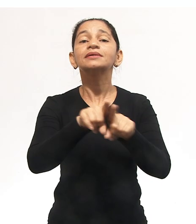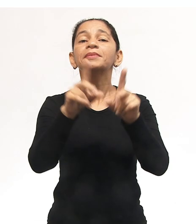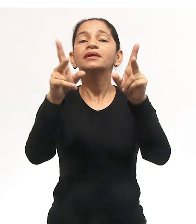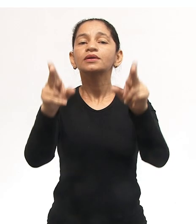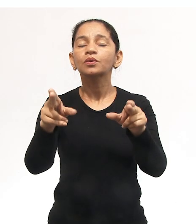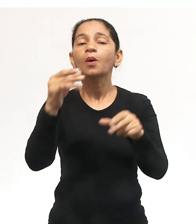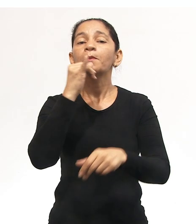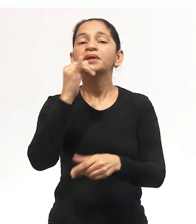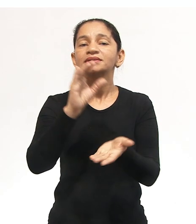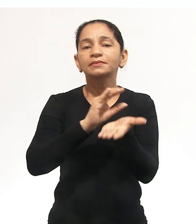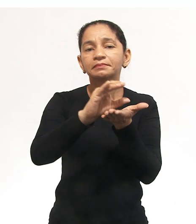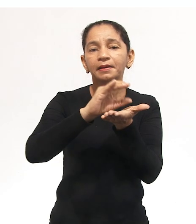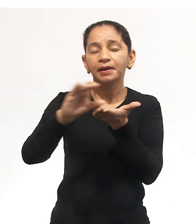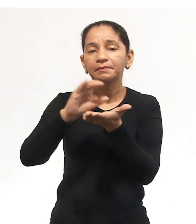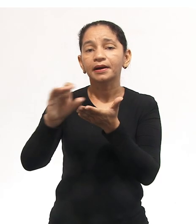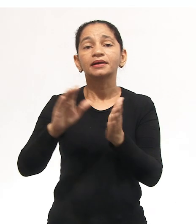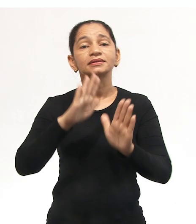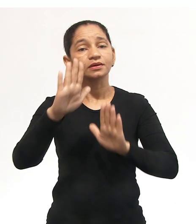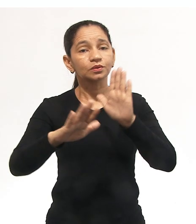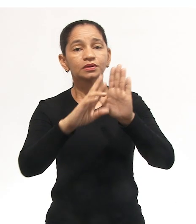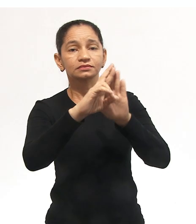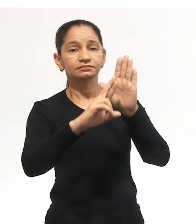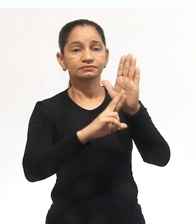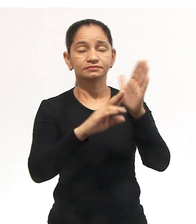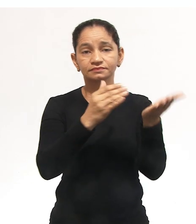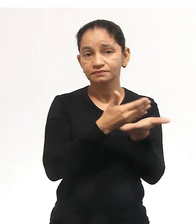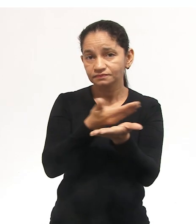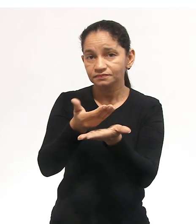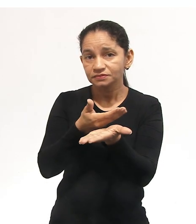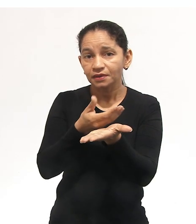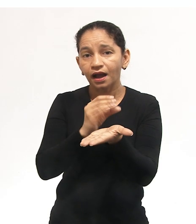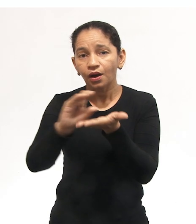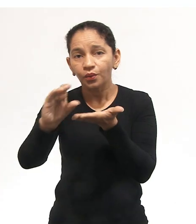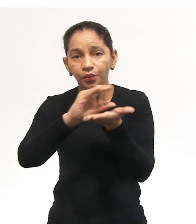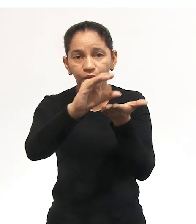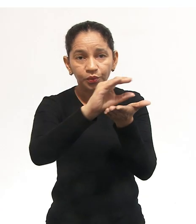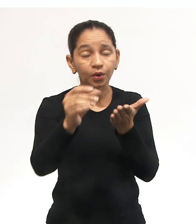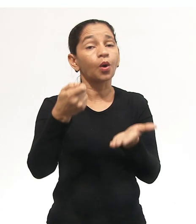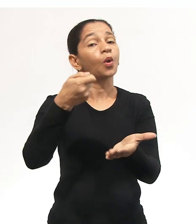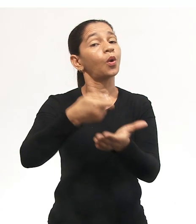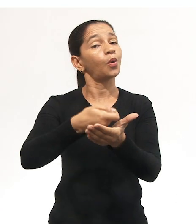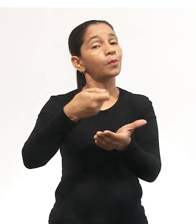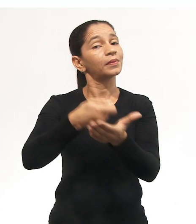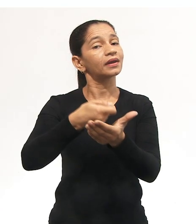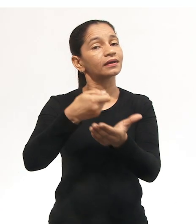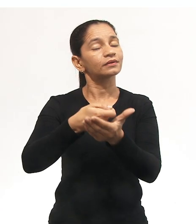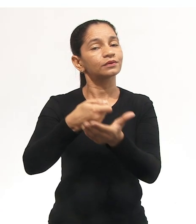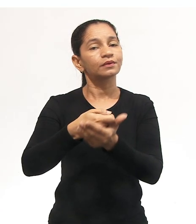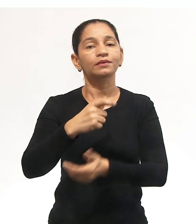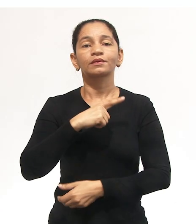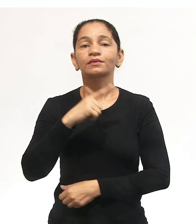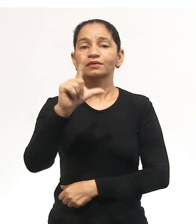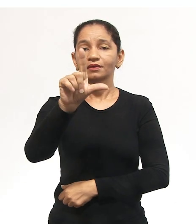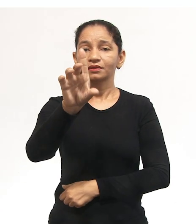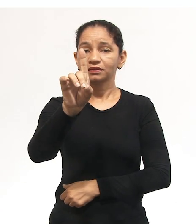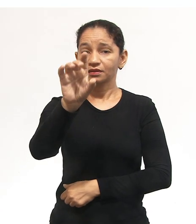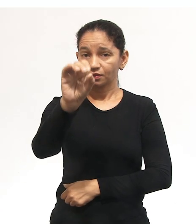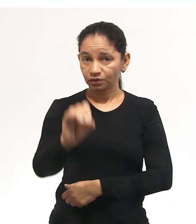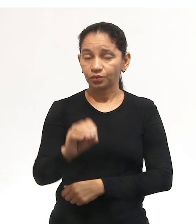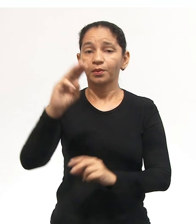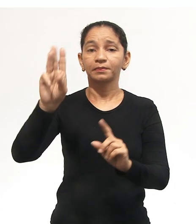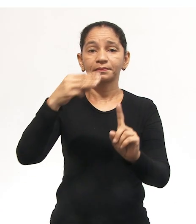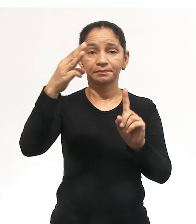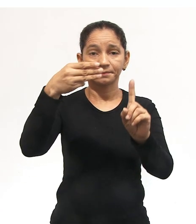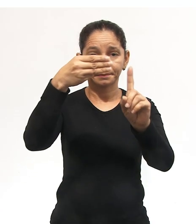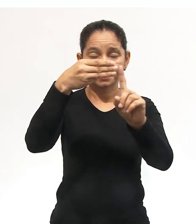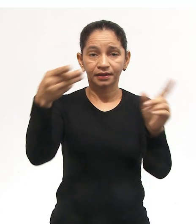de recursos para as entidades públicas e privadas. Ainda é obrigatório conter na LDO metas